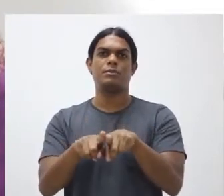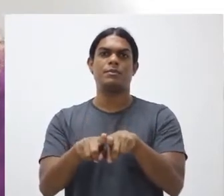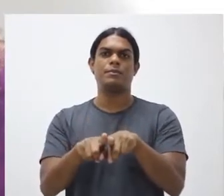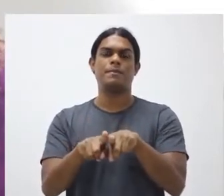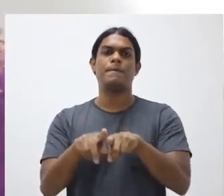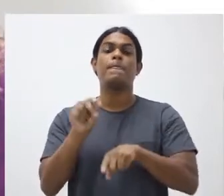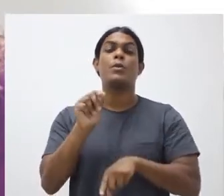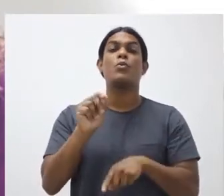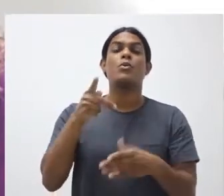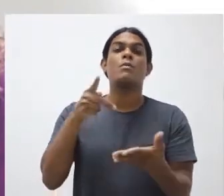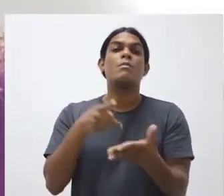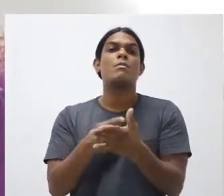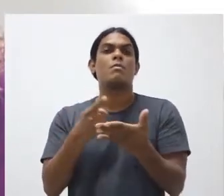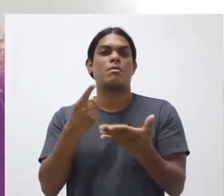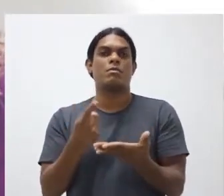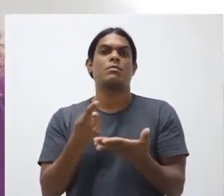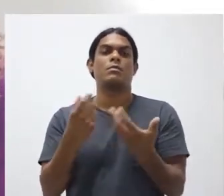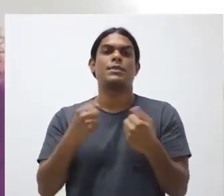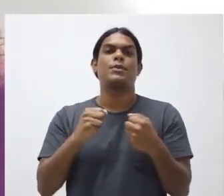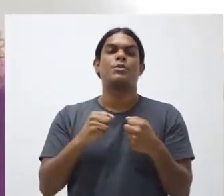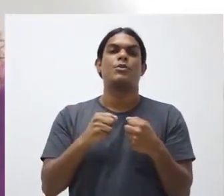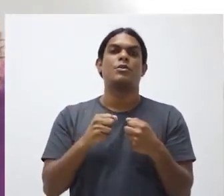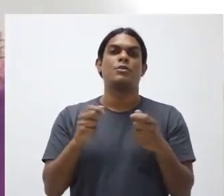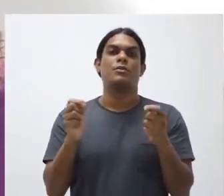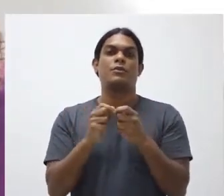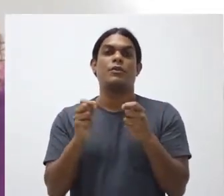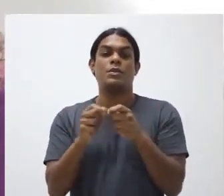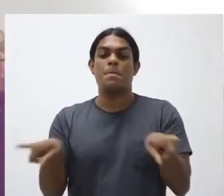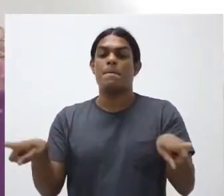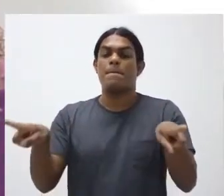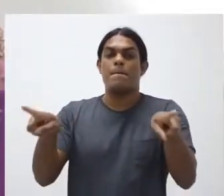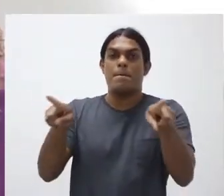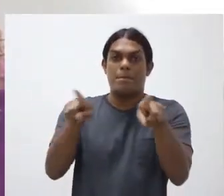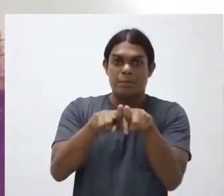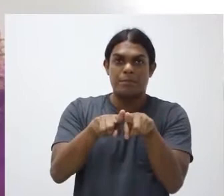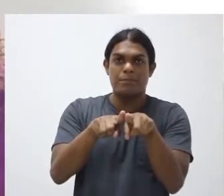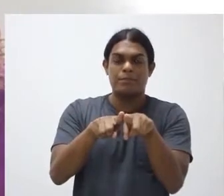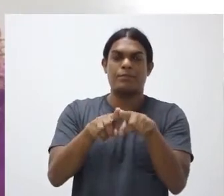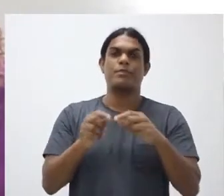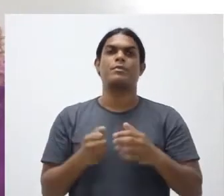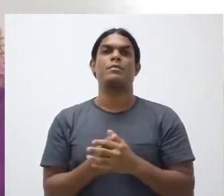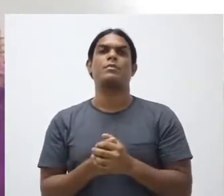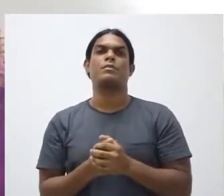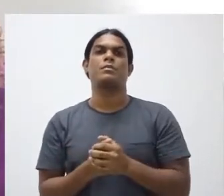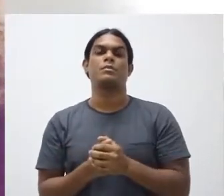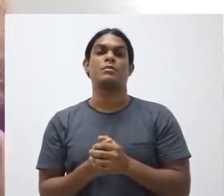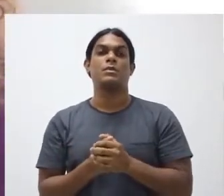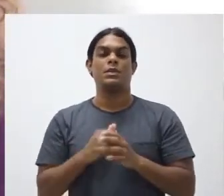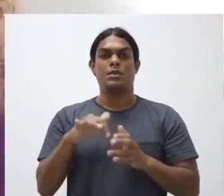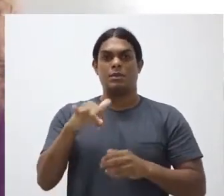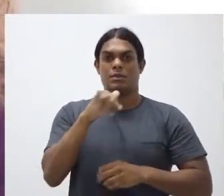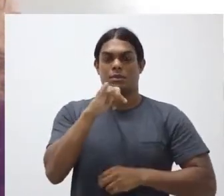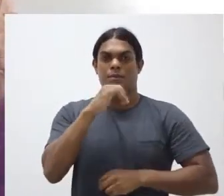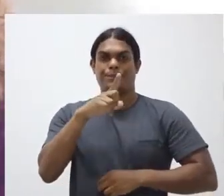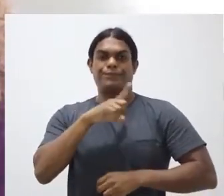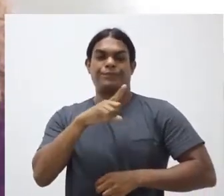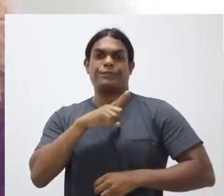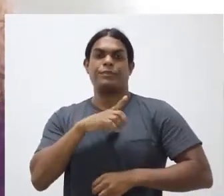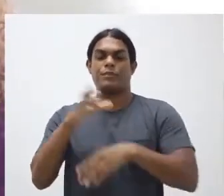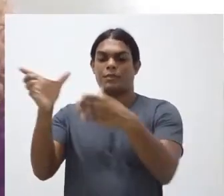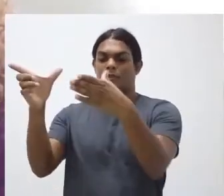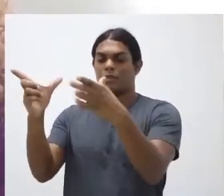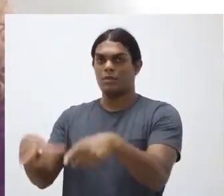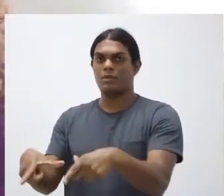outro. O que vai acontecer e o que pode ser feito para aproximá-los? Ora, se nós temos um